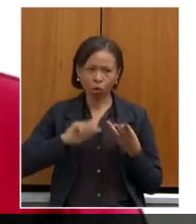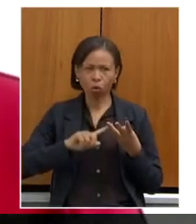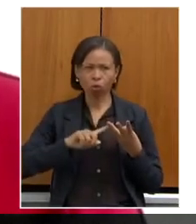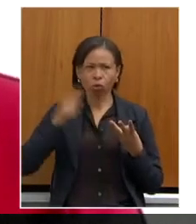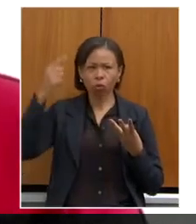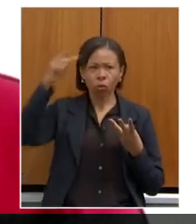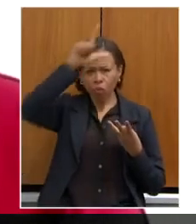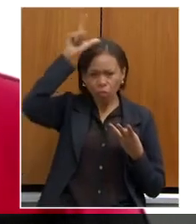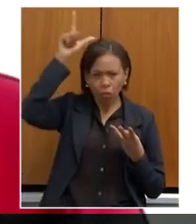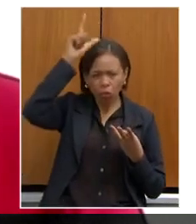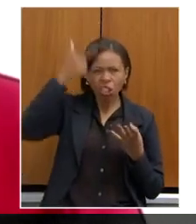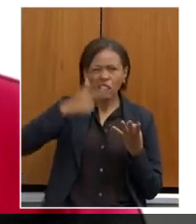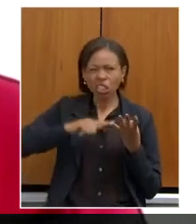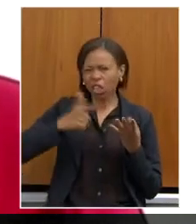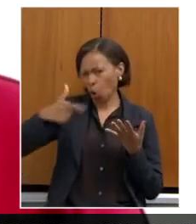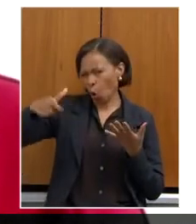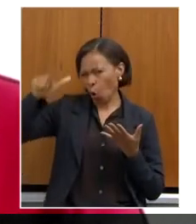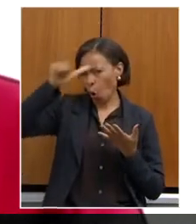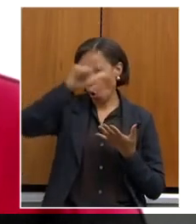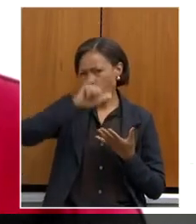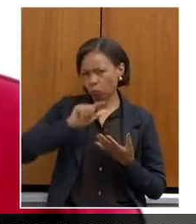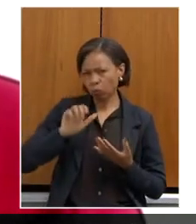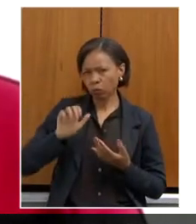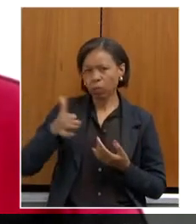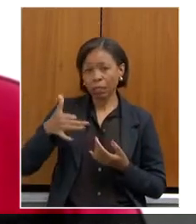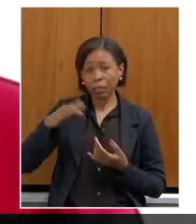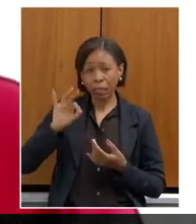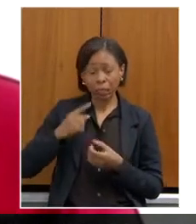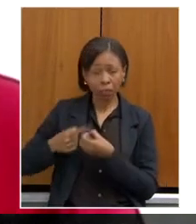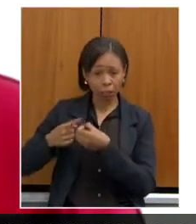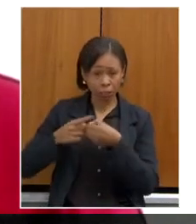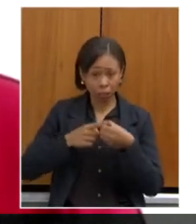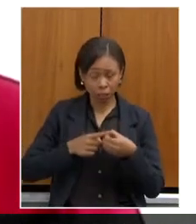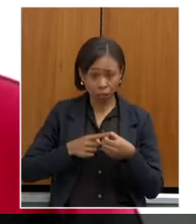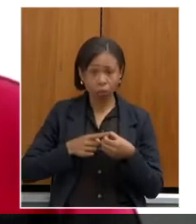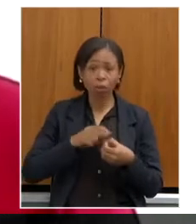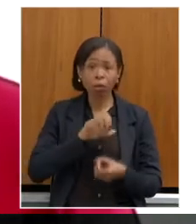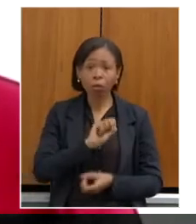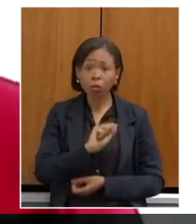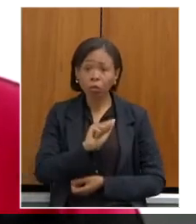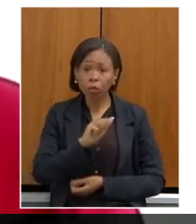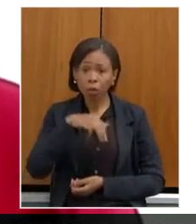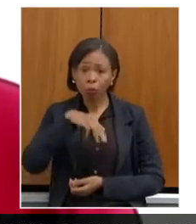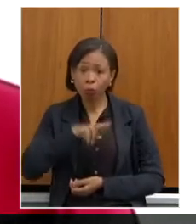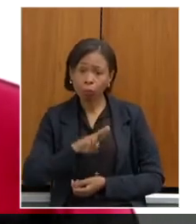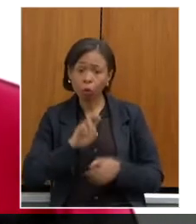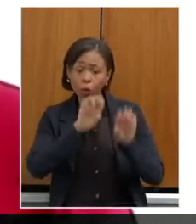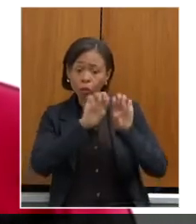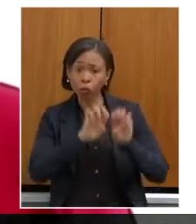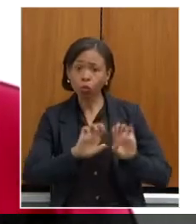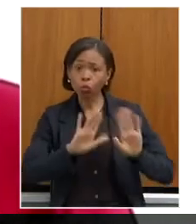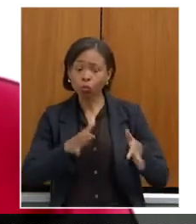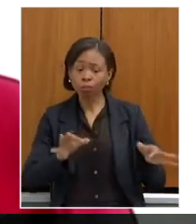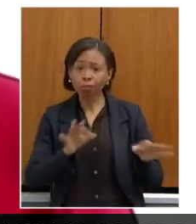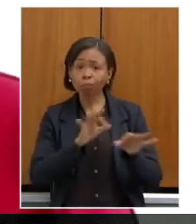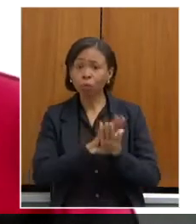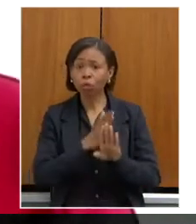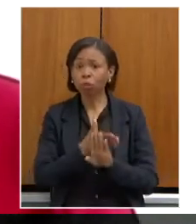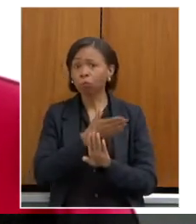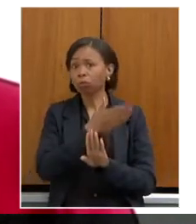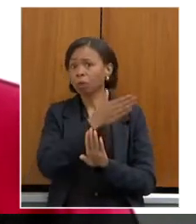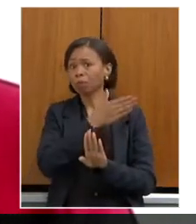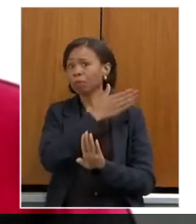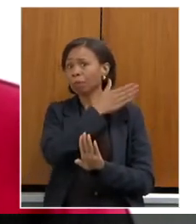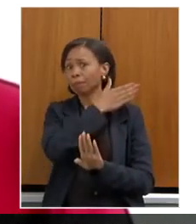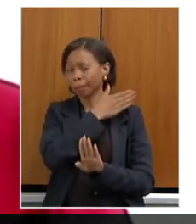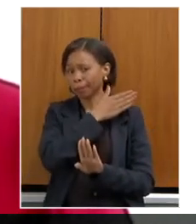estudos para implantação do SAMU estão prontos desde 2016 e dois mil e dezessete diante disso